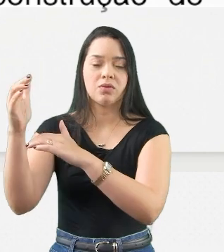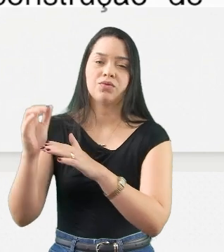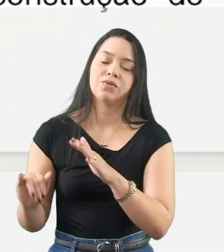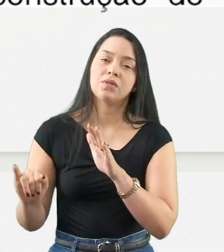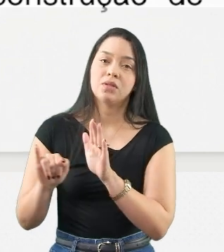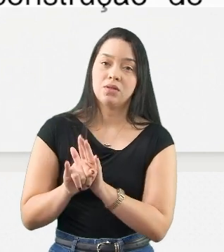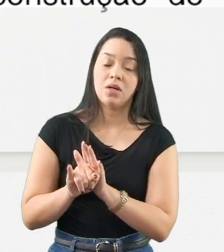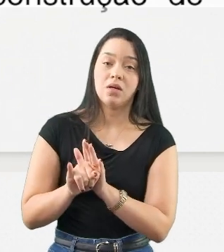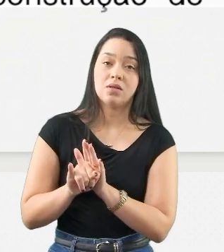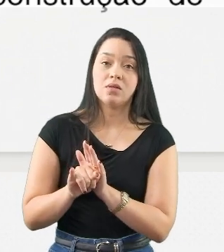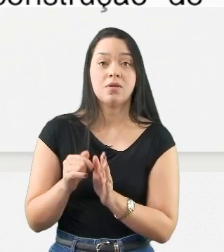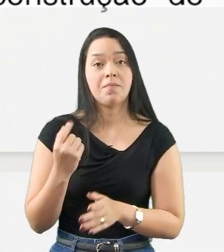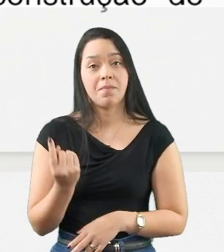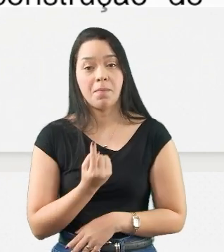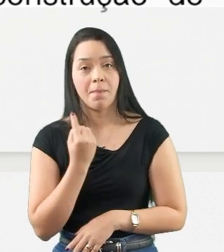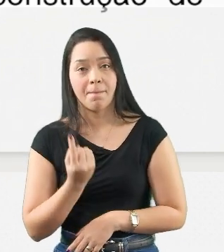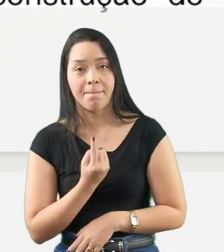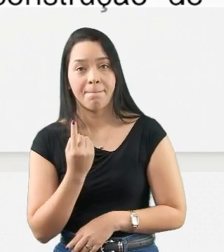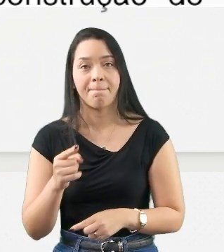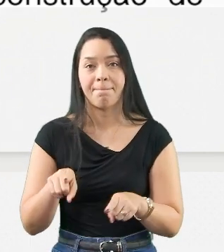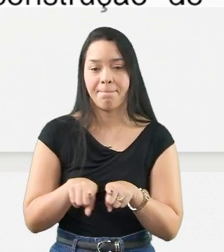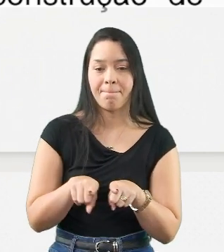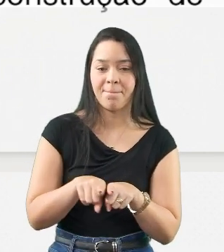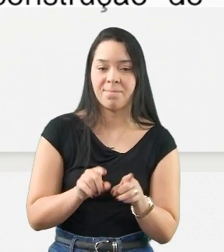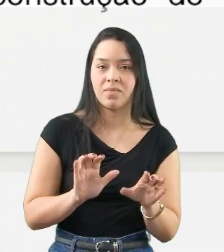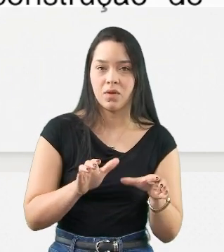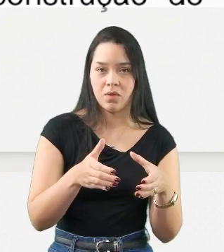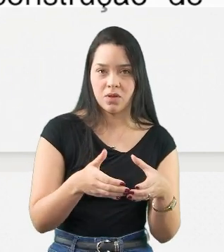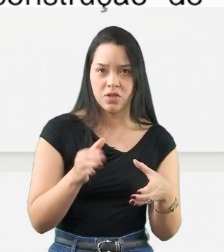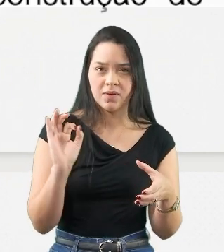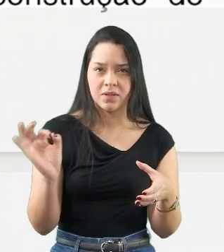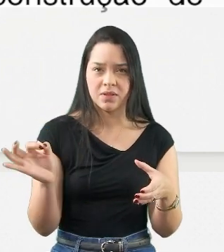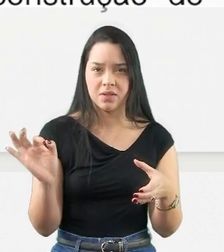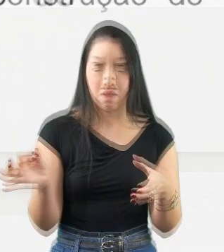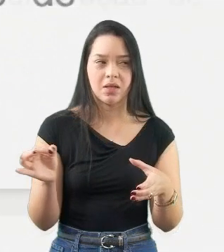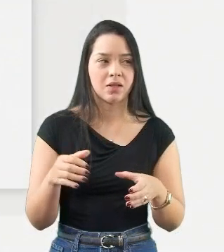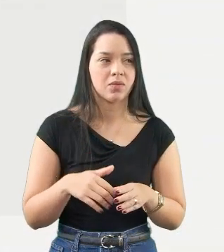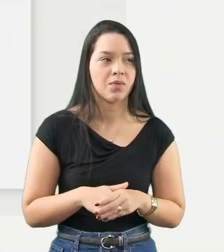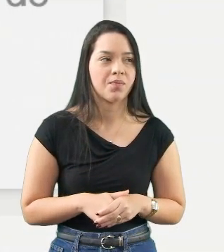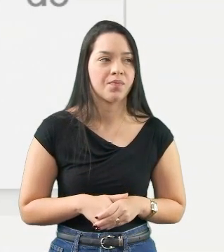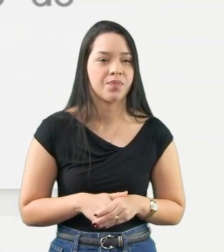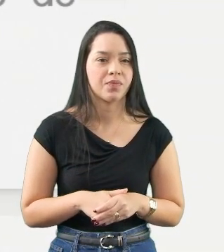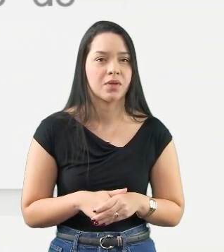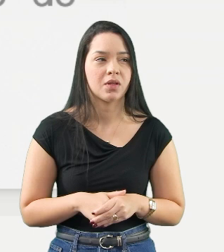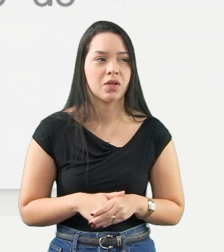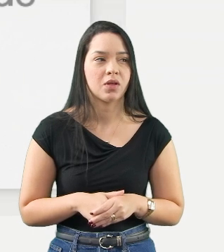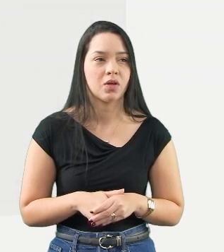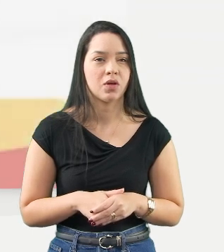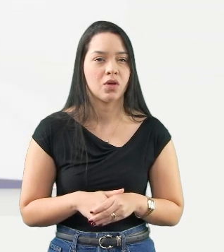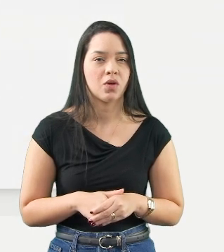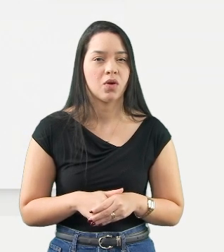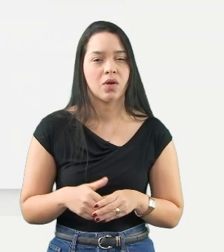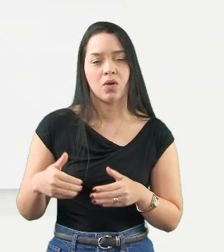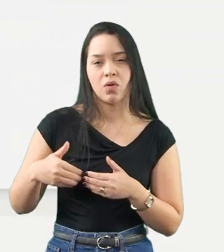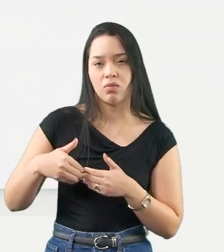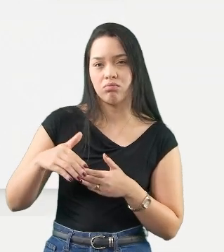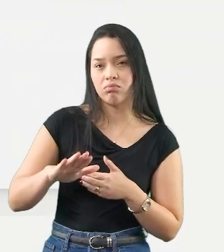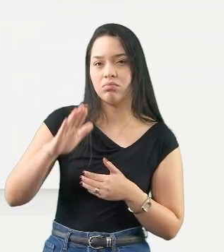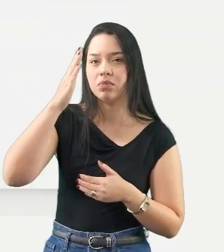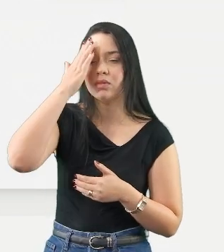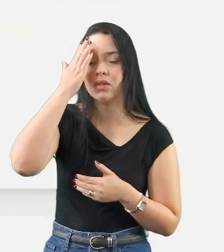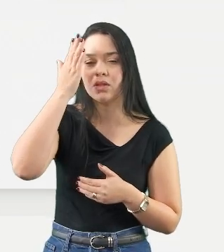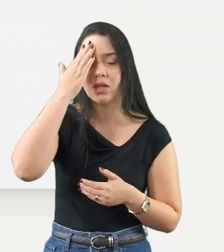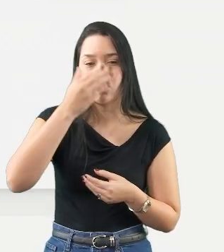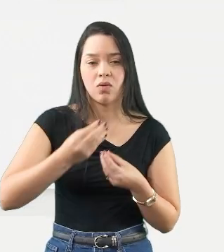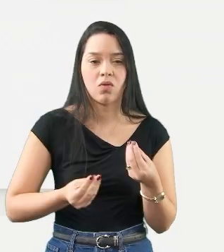identidades individuais e, consequentemente, coletivas, certo? E aí, continuando essa pauta, entendendo a literatura como